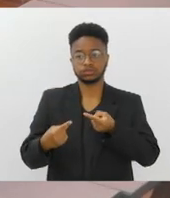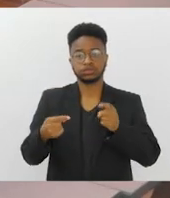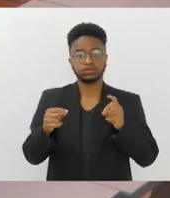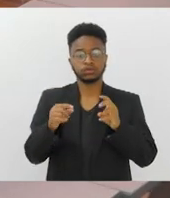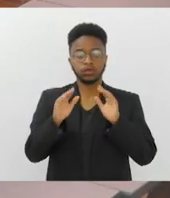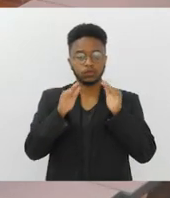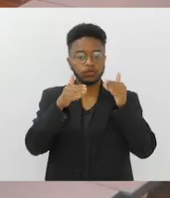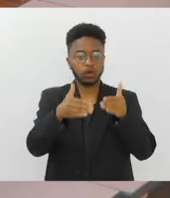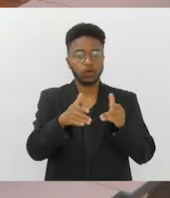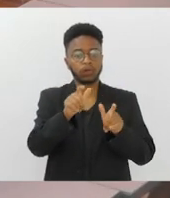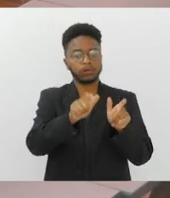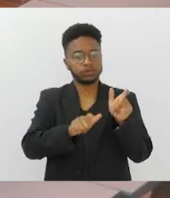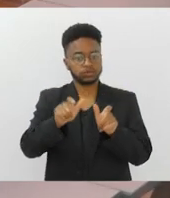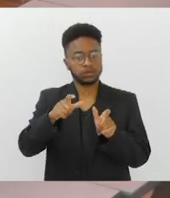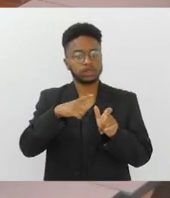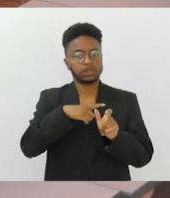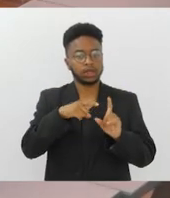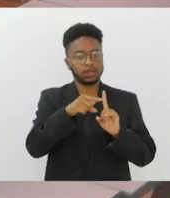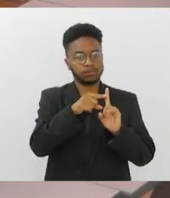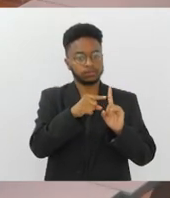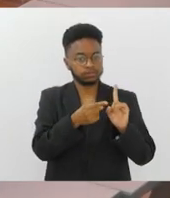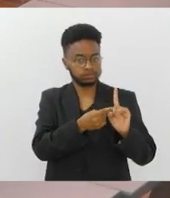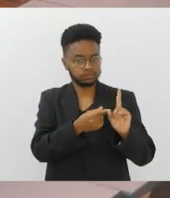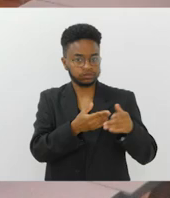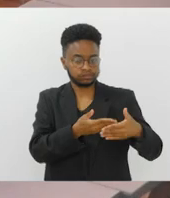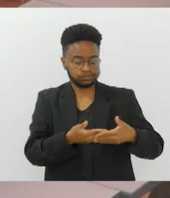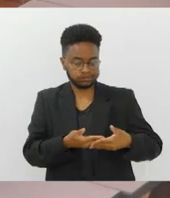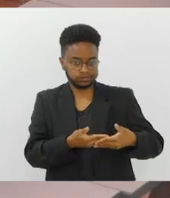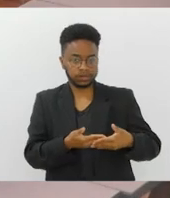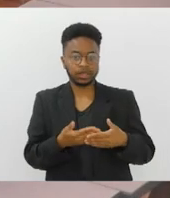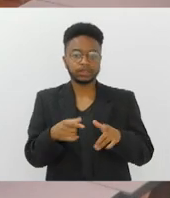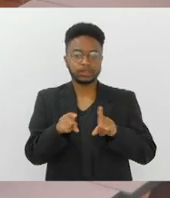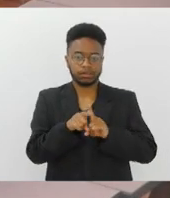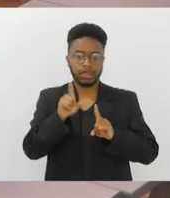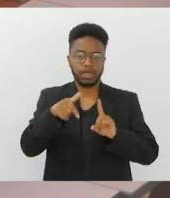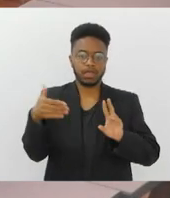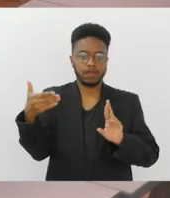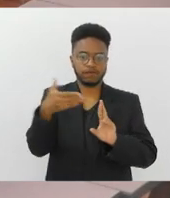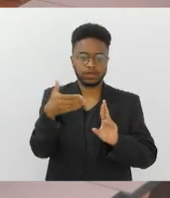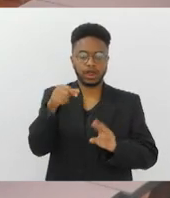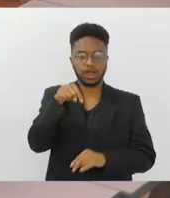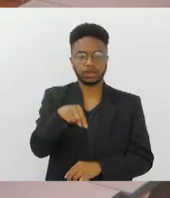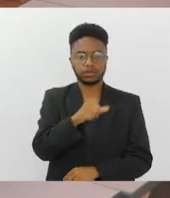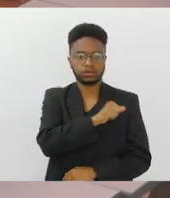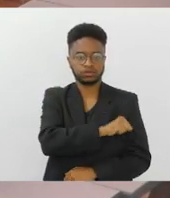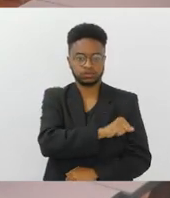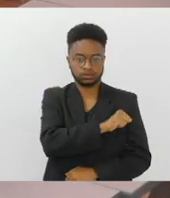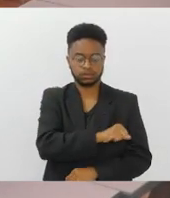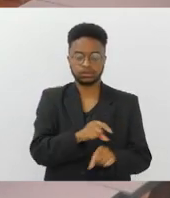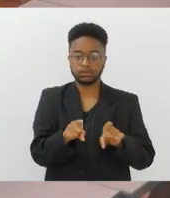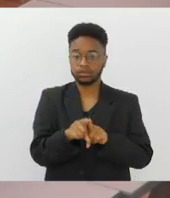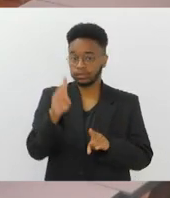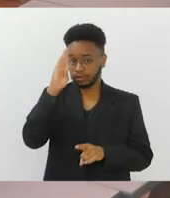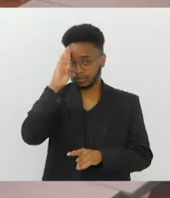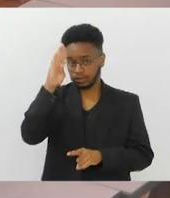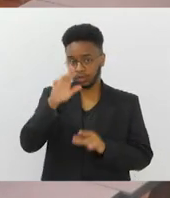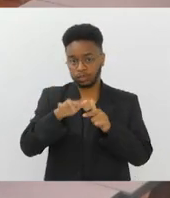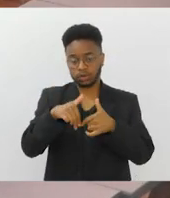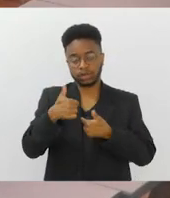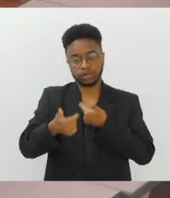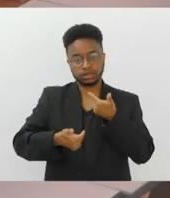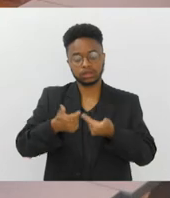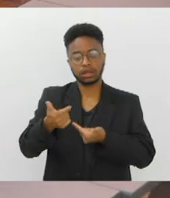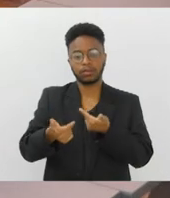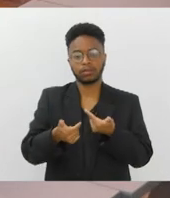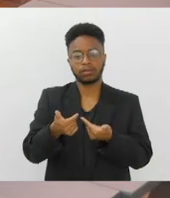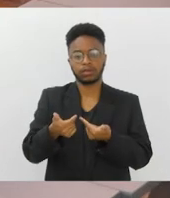que gestam Thaís, é uma referência hoje na cidade do Rio de Janeiro, em especial no seu trabalho